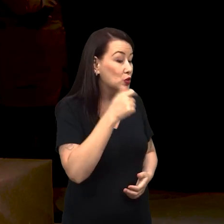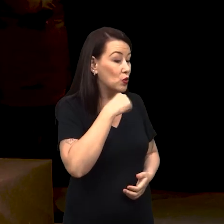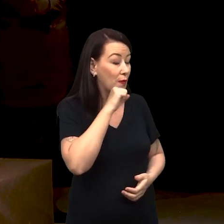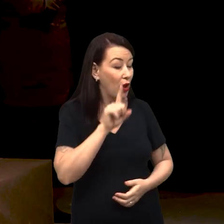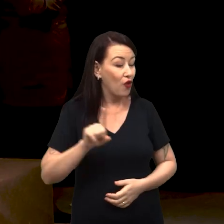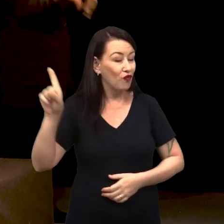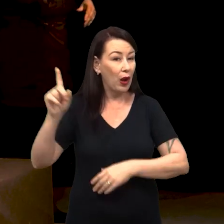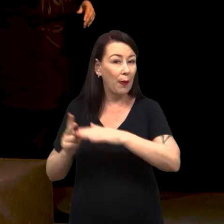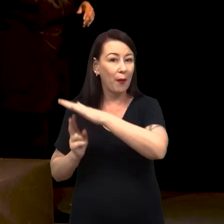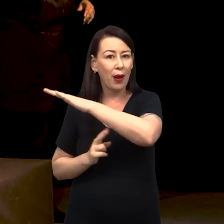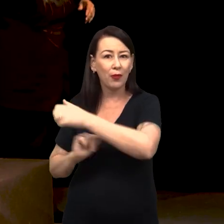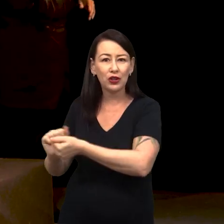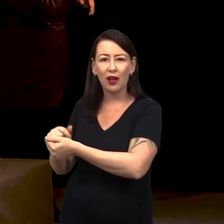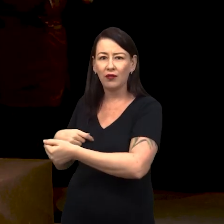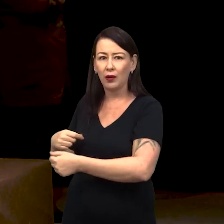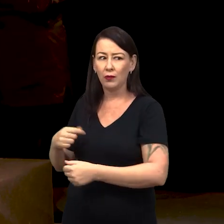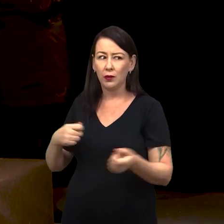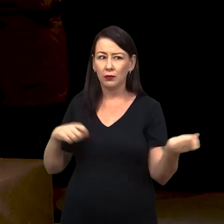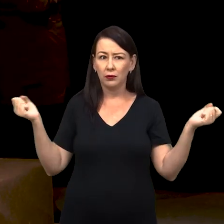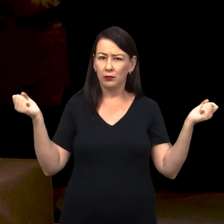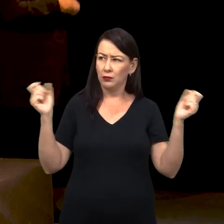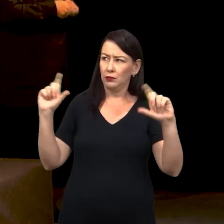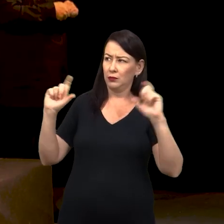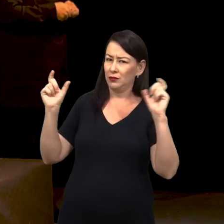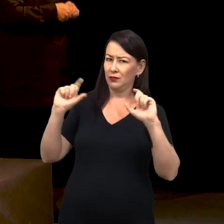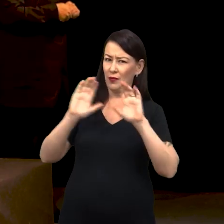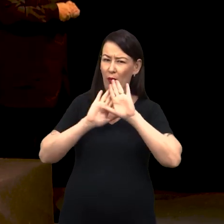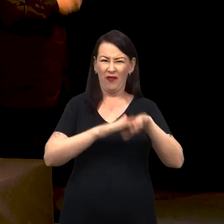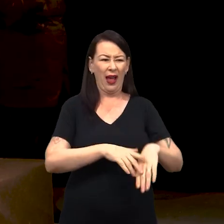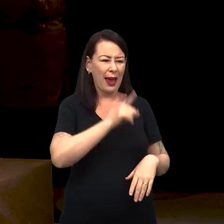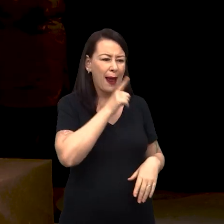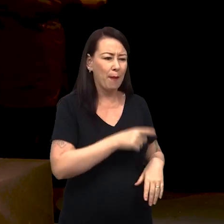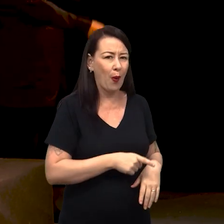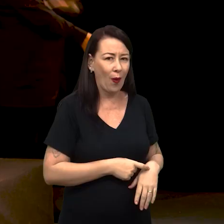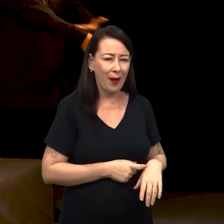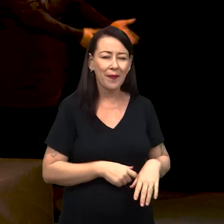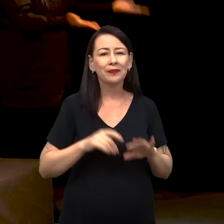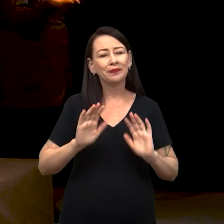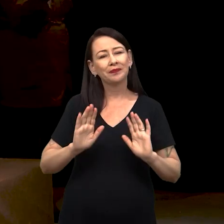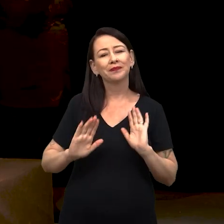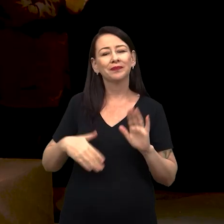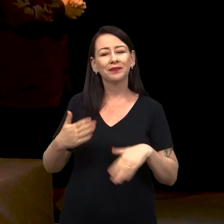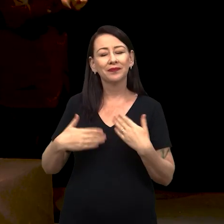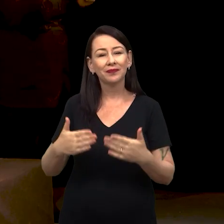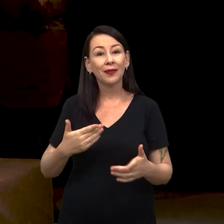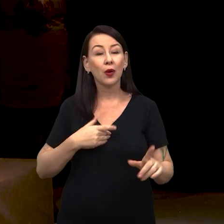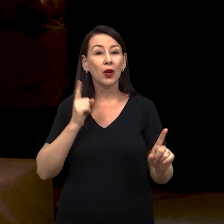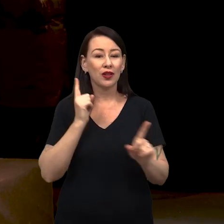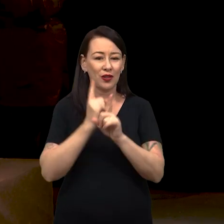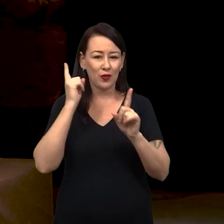boca, sua mãe foi pra fonte lavar roupa. Eu falei, gente, mas que falta de educação para falar com os meninos.